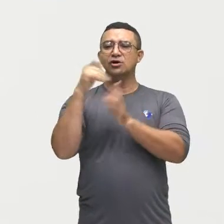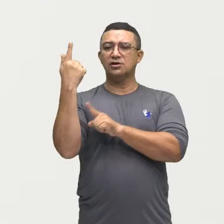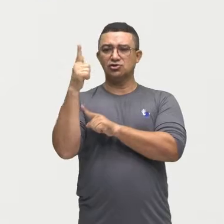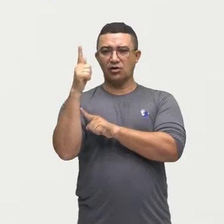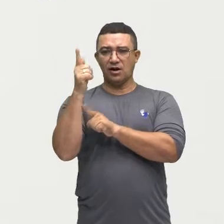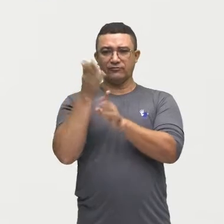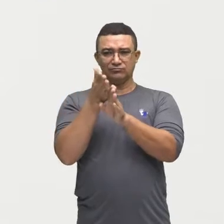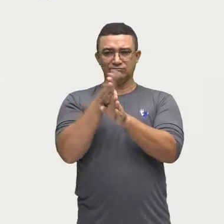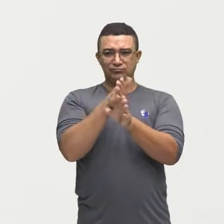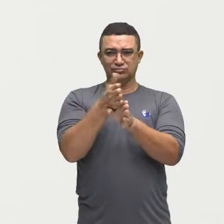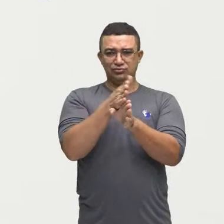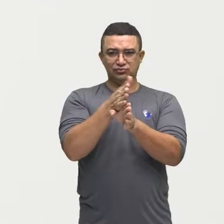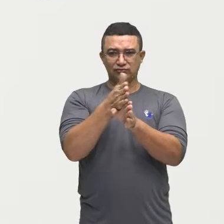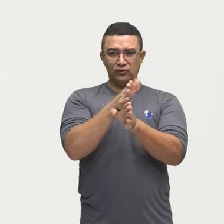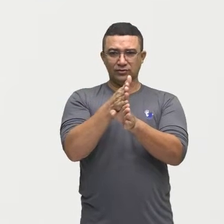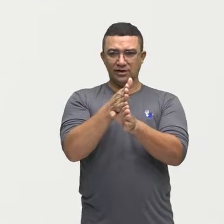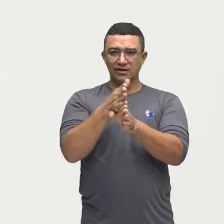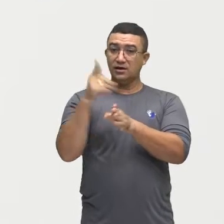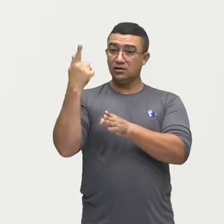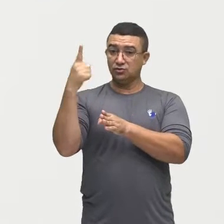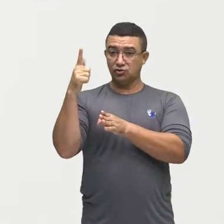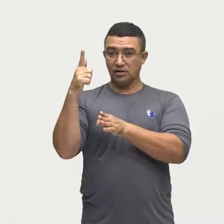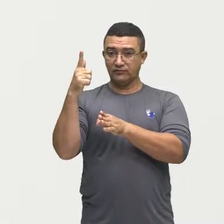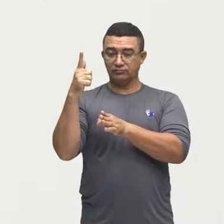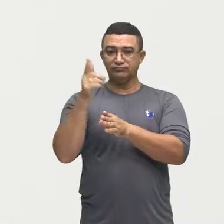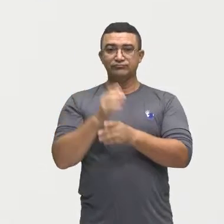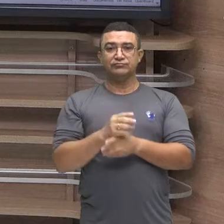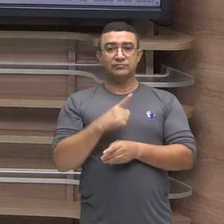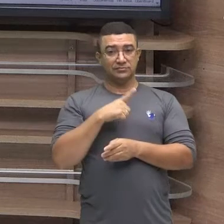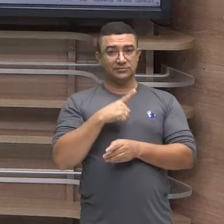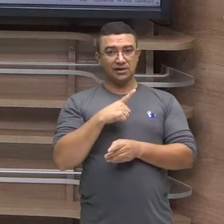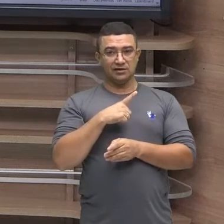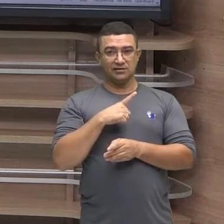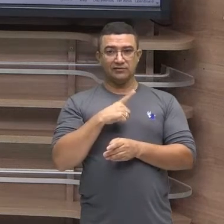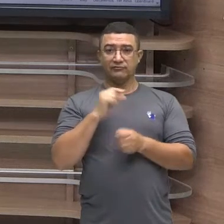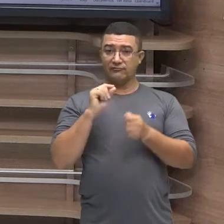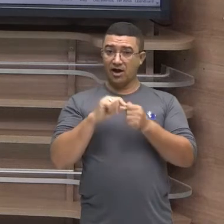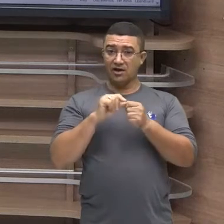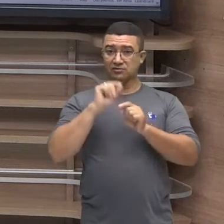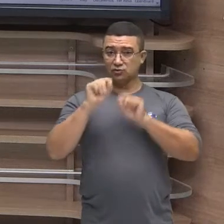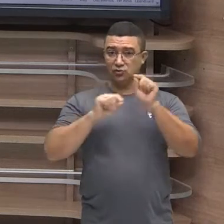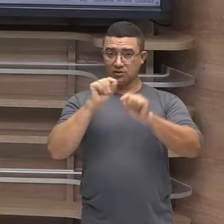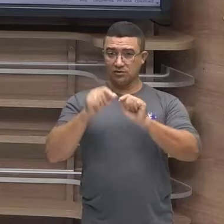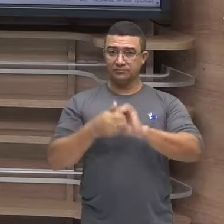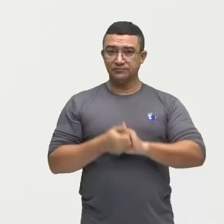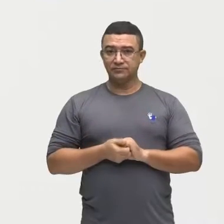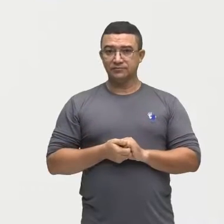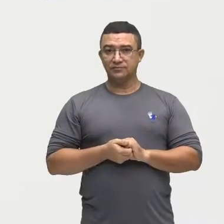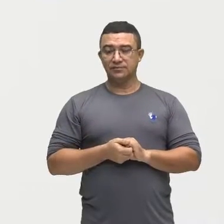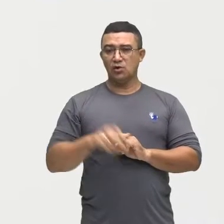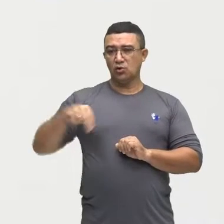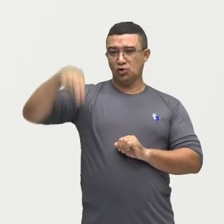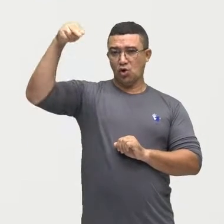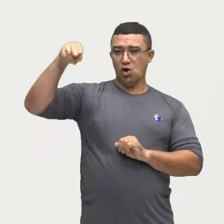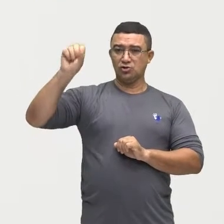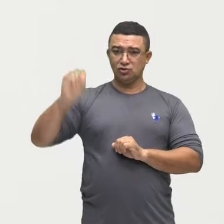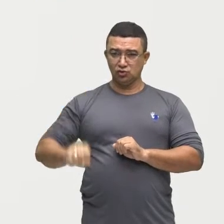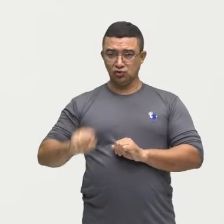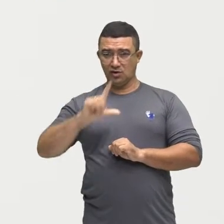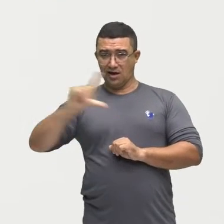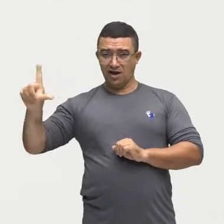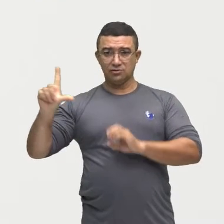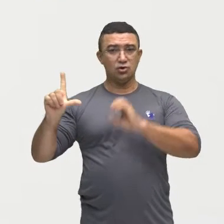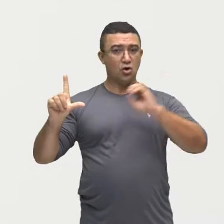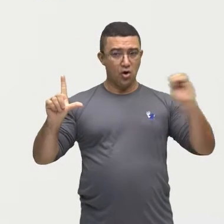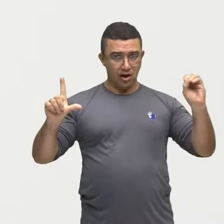né? As fronteiras que a região Nordeste faz aí ao norte, ao sul, leste,